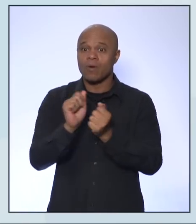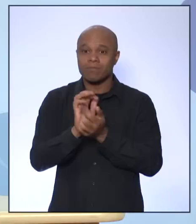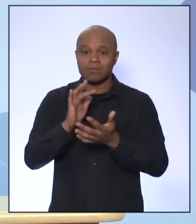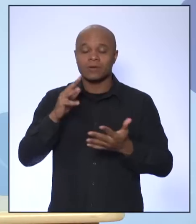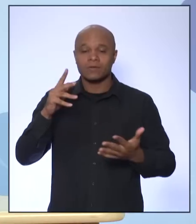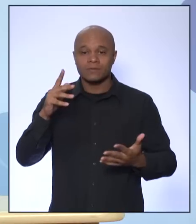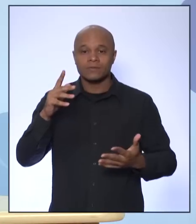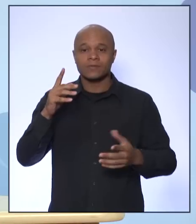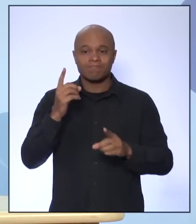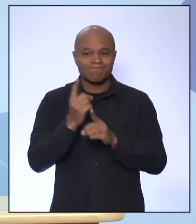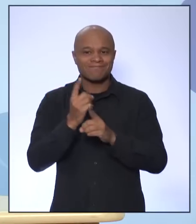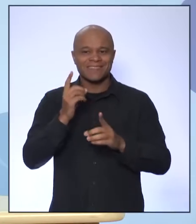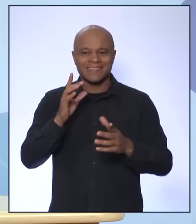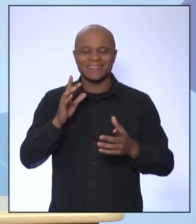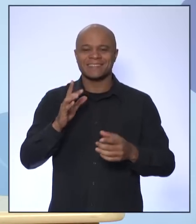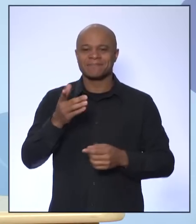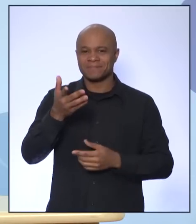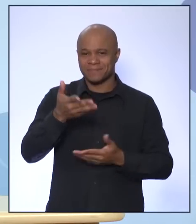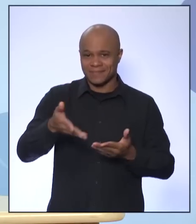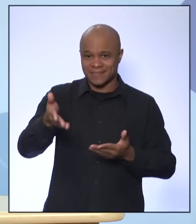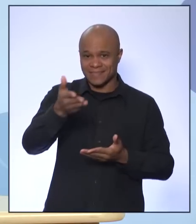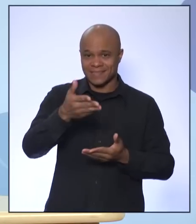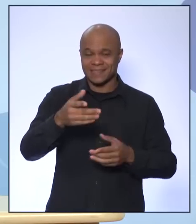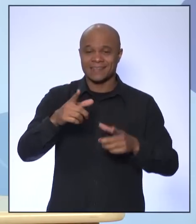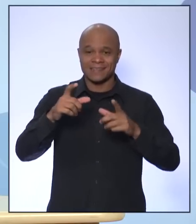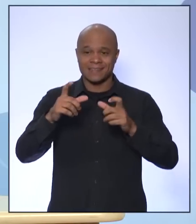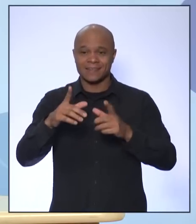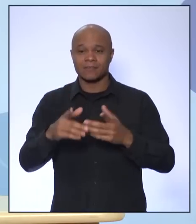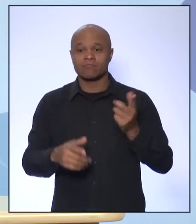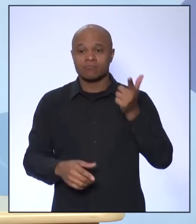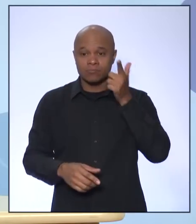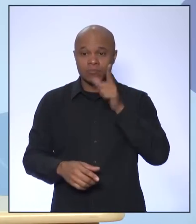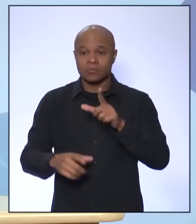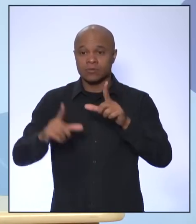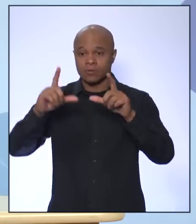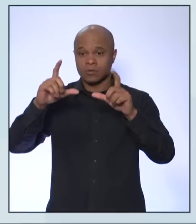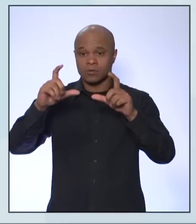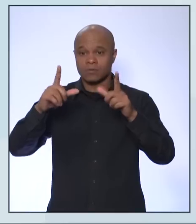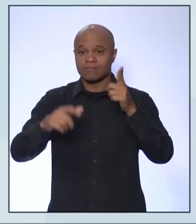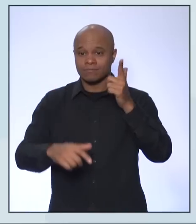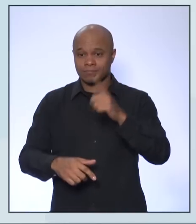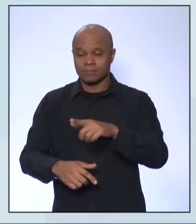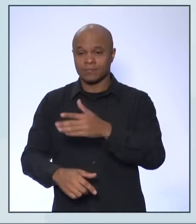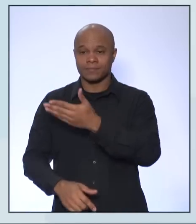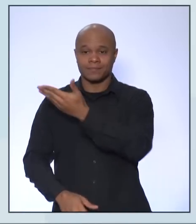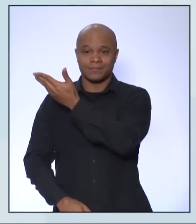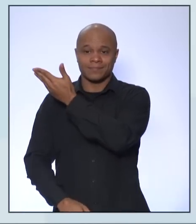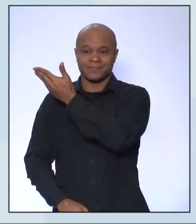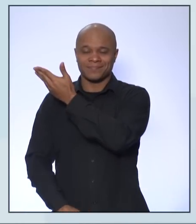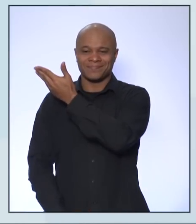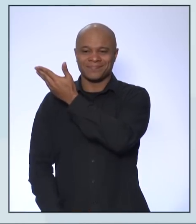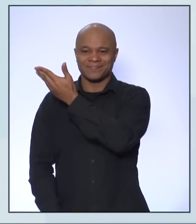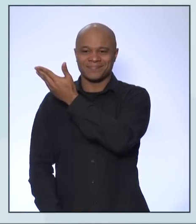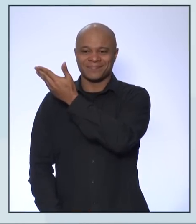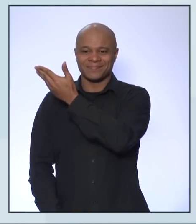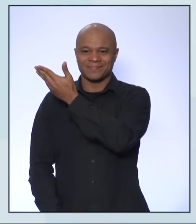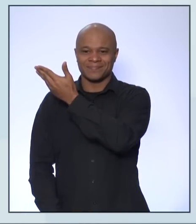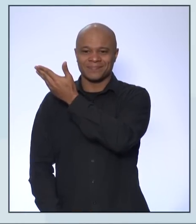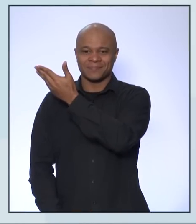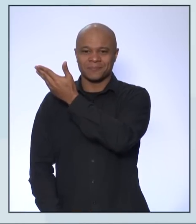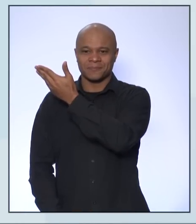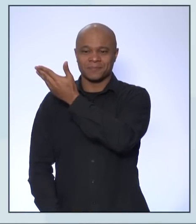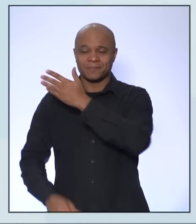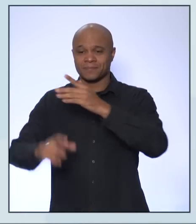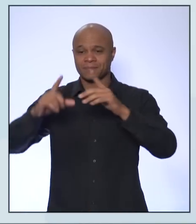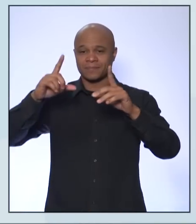uma sugestão de atividades, tá bem? Vocês conseguiram tirar print da tela? Eu vou colocar de novo. Tira uma foto, tira um print da